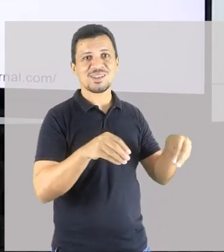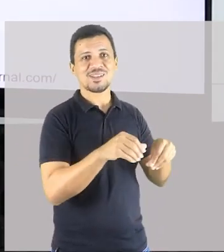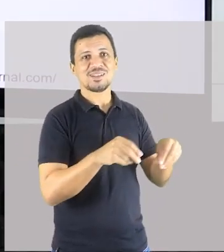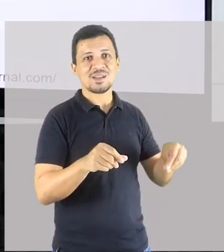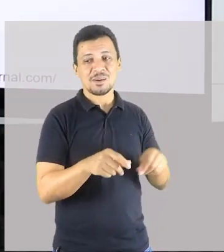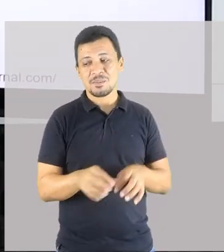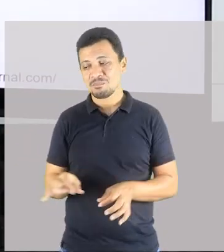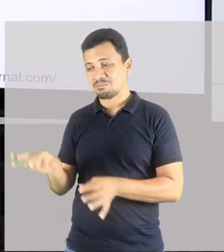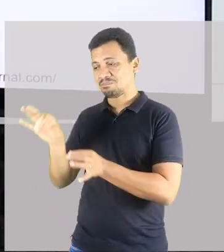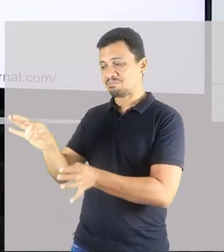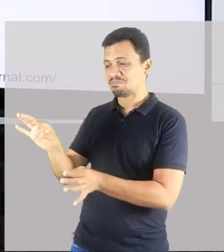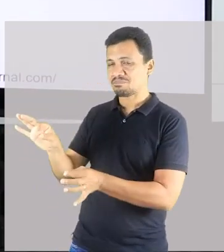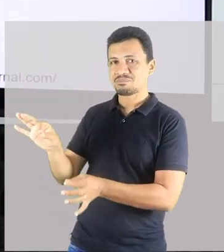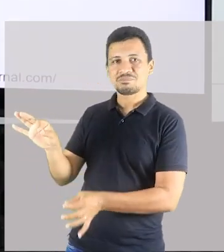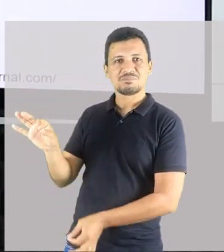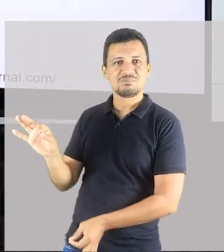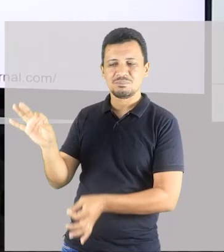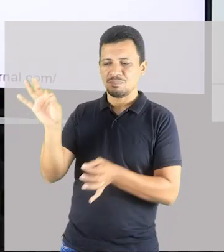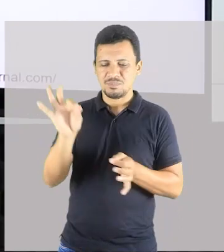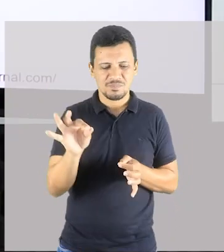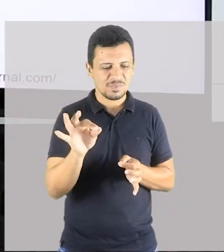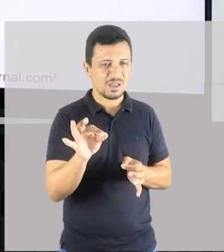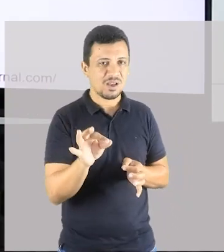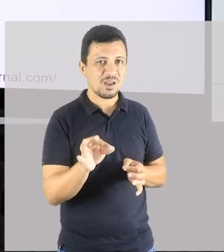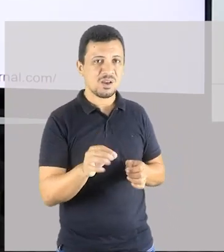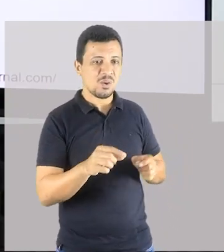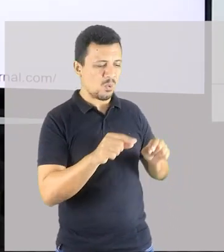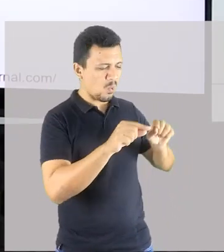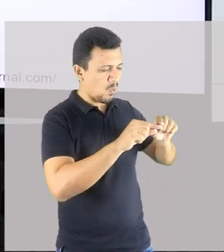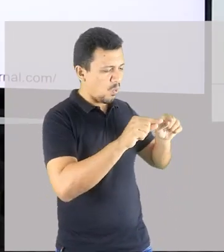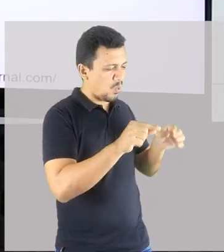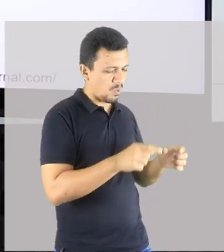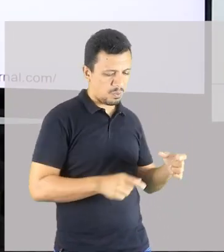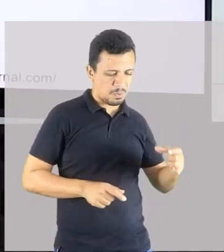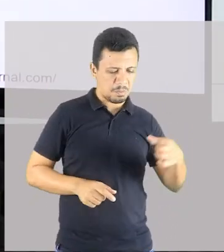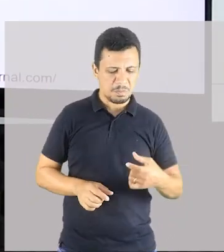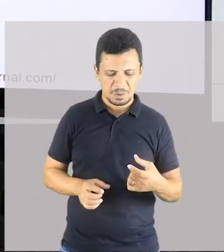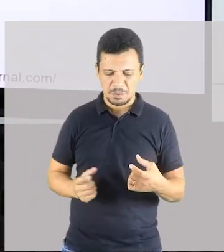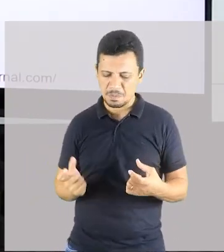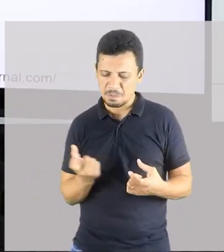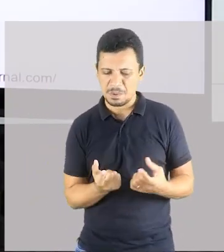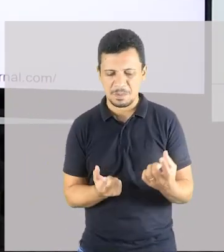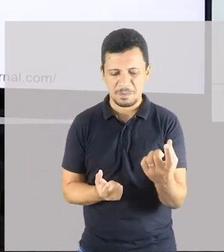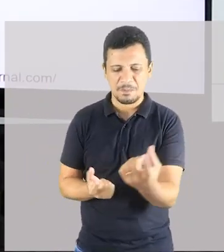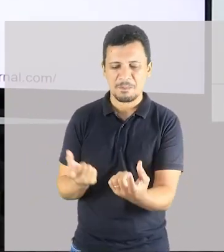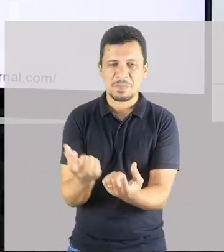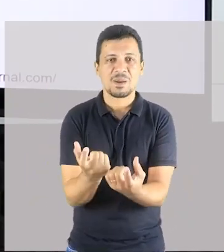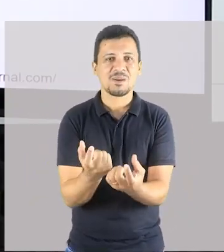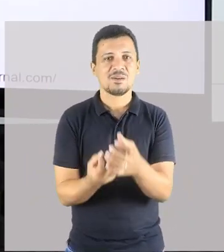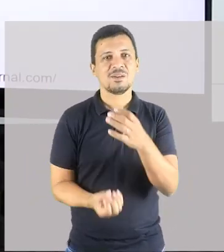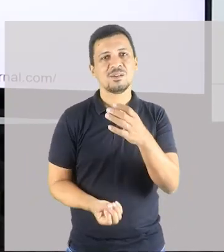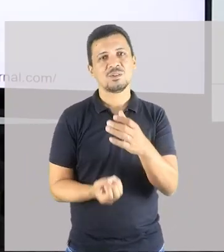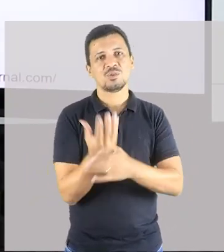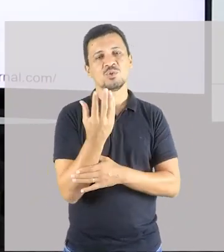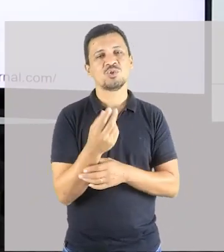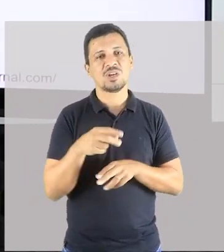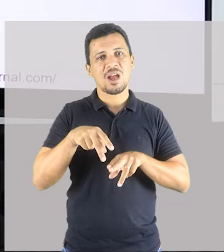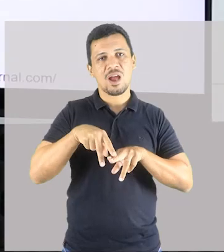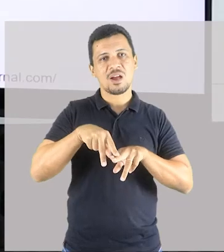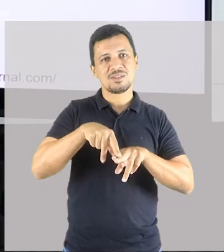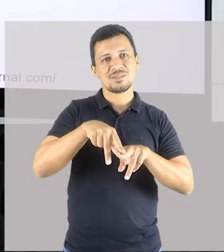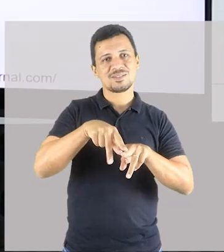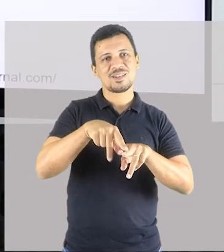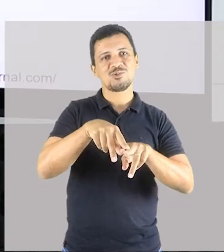pegavam as suas pranchas, colocavam lá as rodas de patins e nascia então o